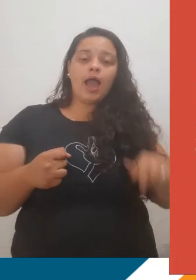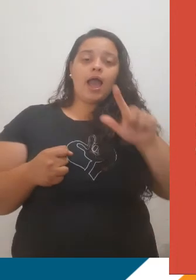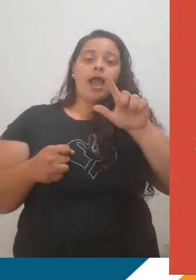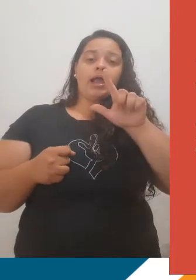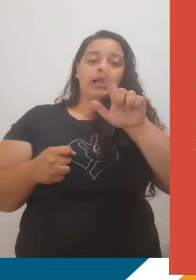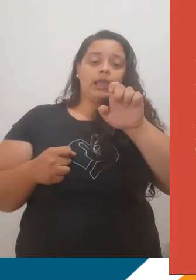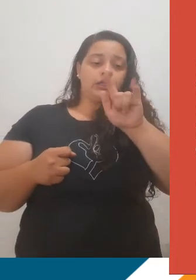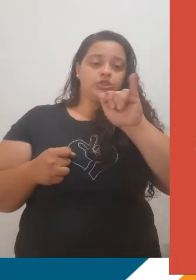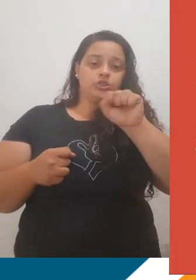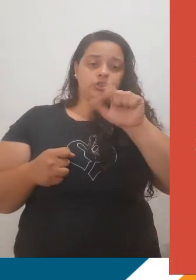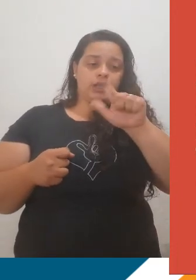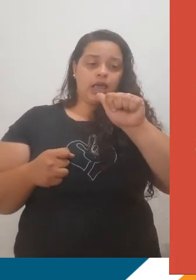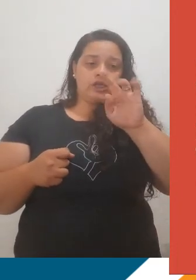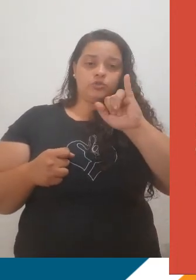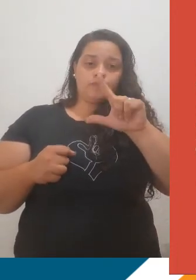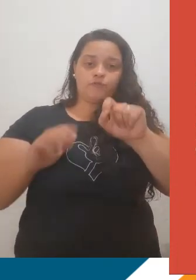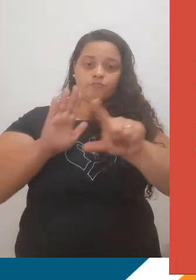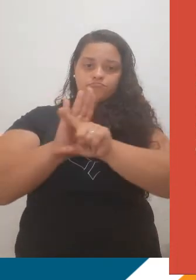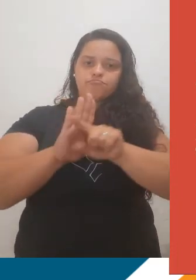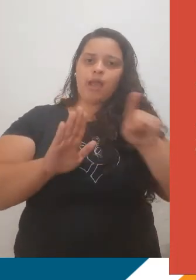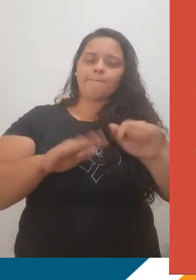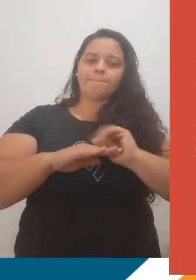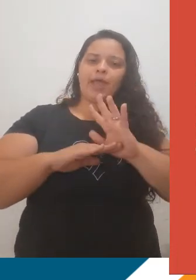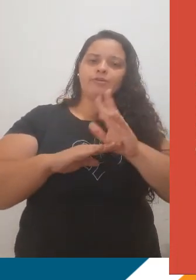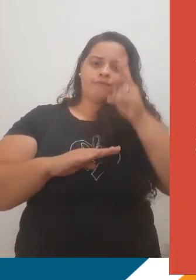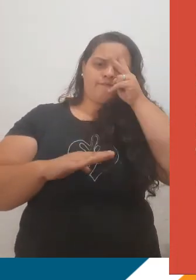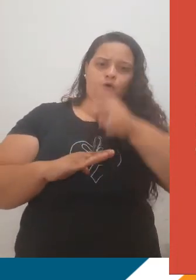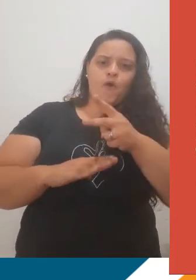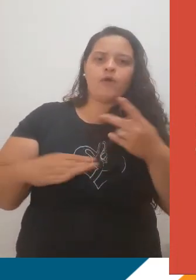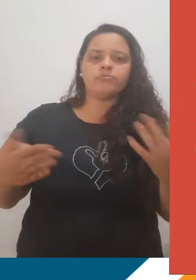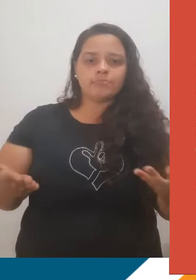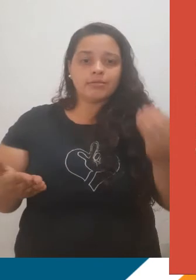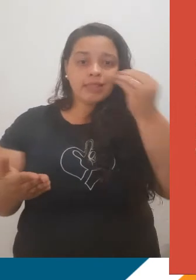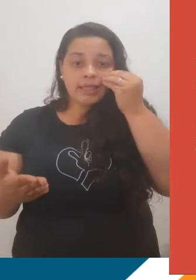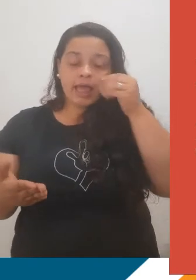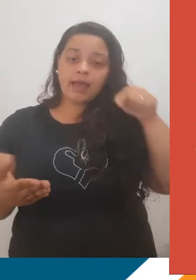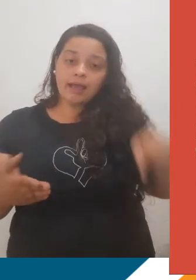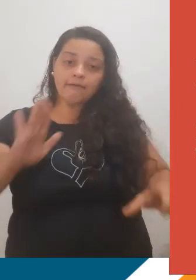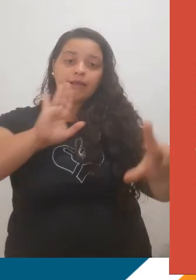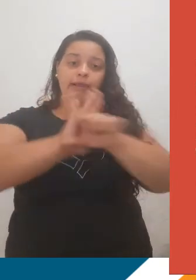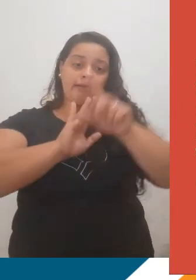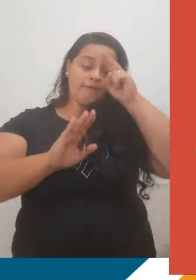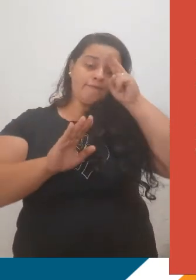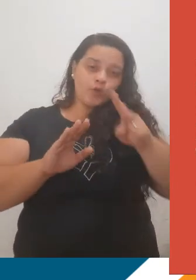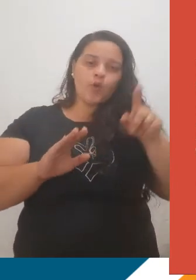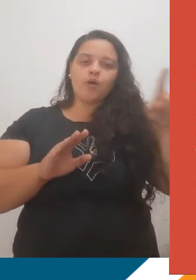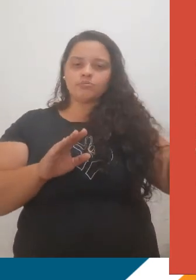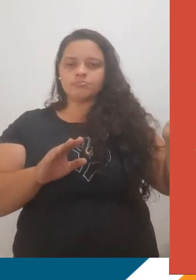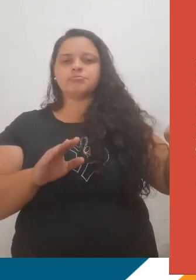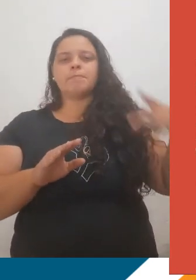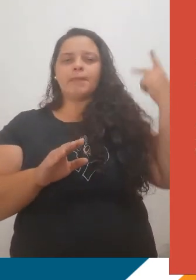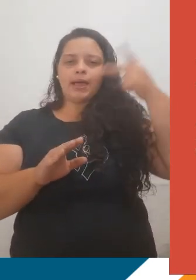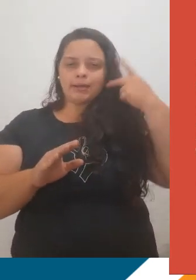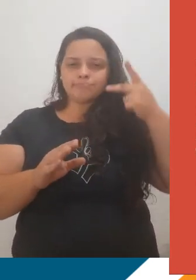A gente estava vindo de uma ditadura, então é natural que se tente aumentar o poder do legislativo, dos parlamentares,